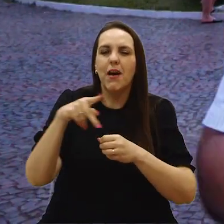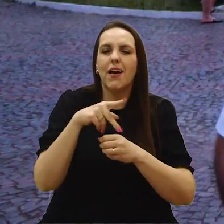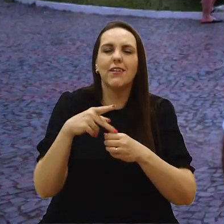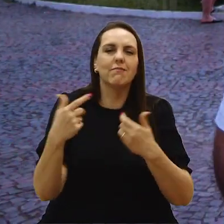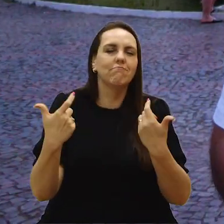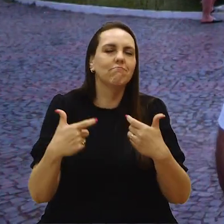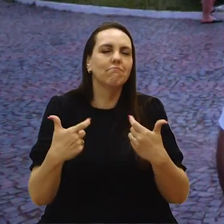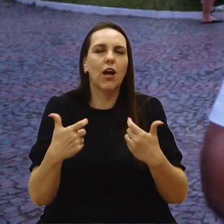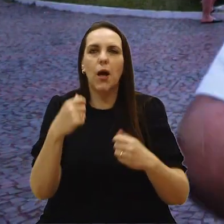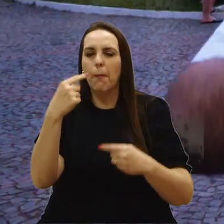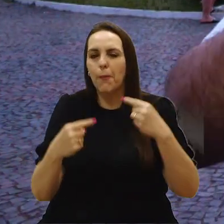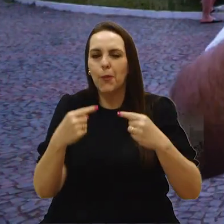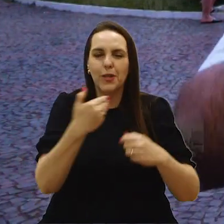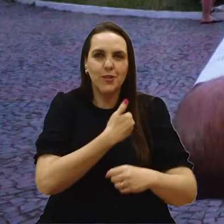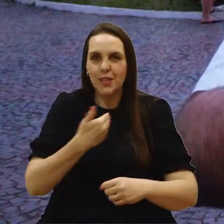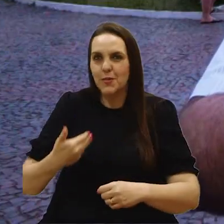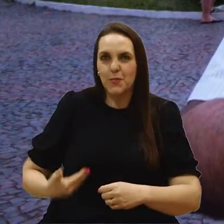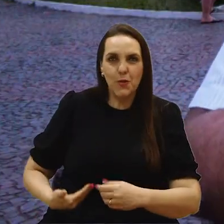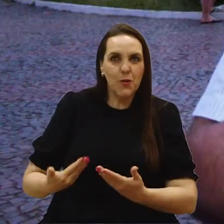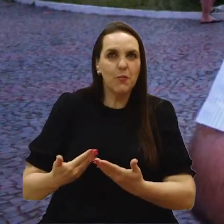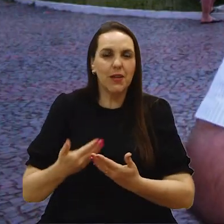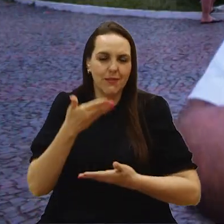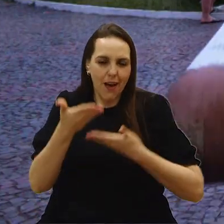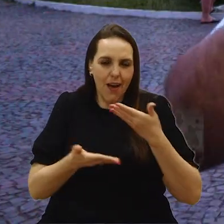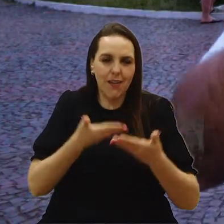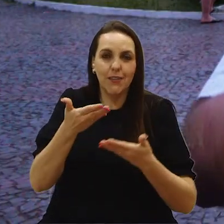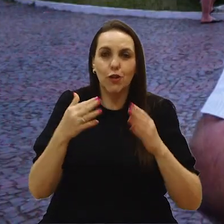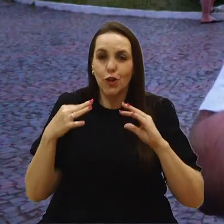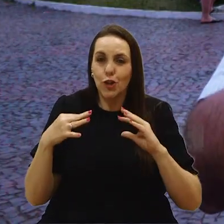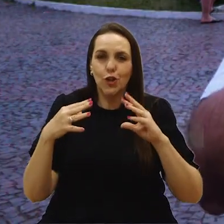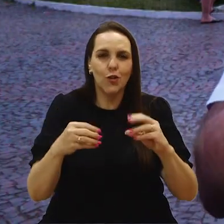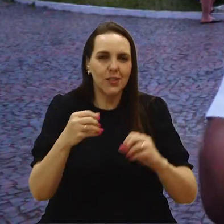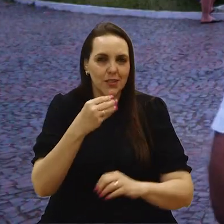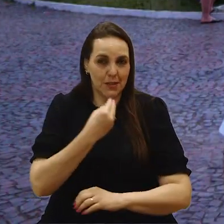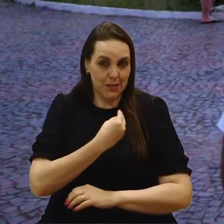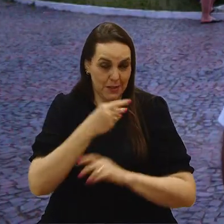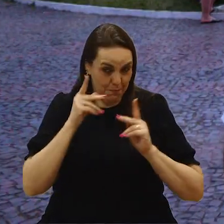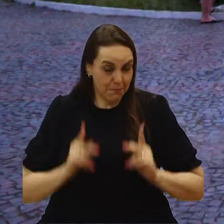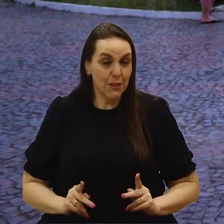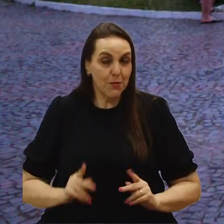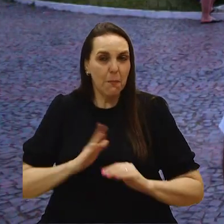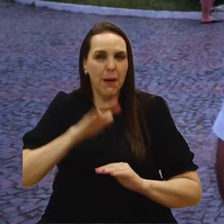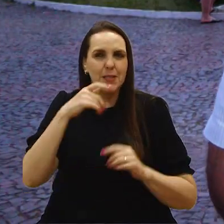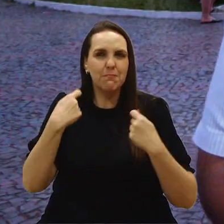num país onde as políticas públicas atendam